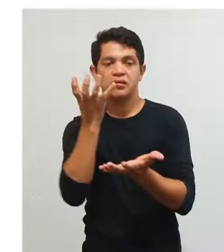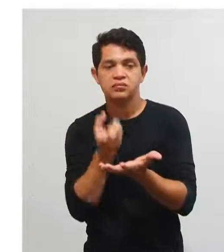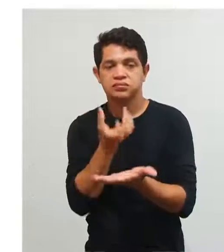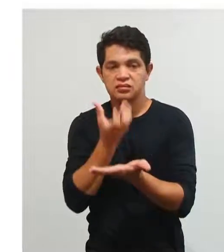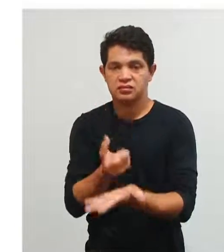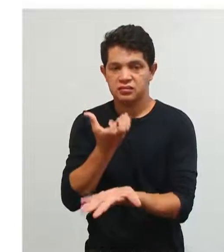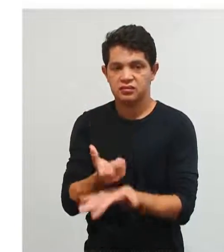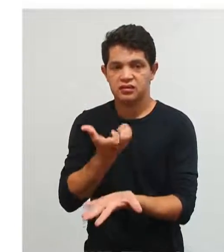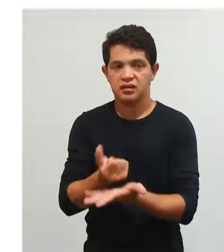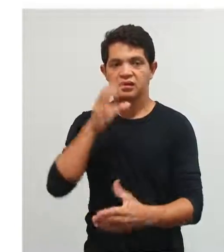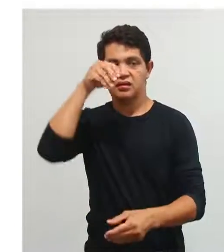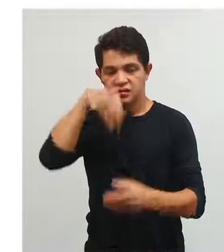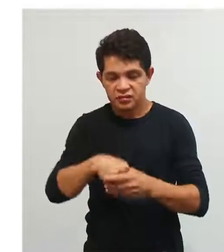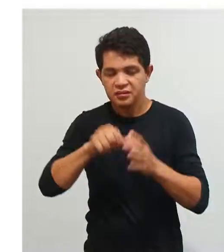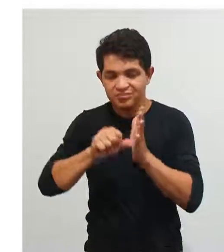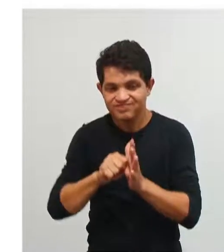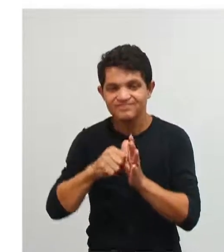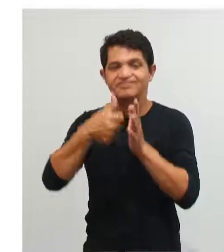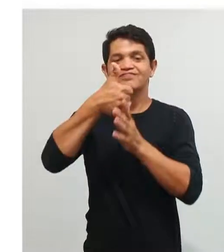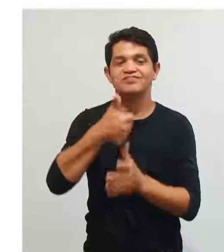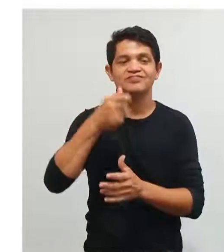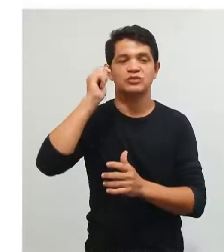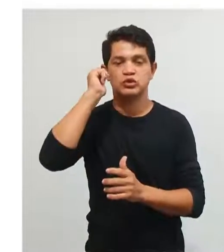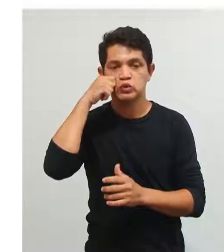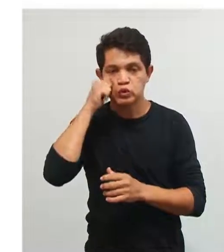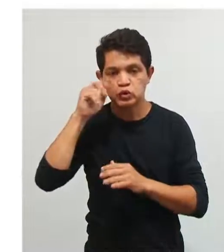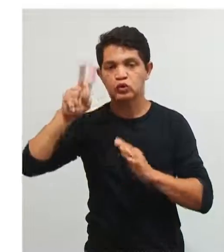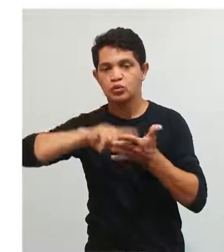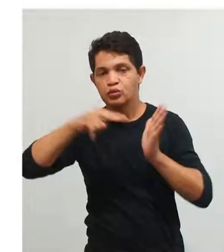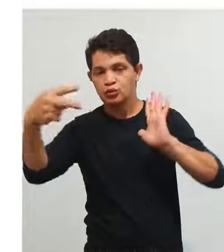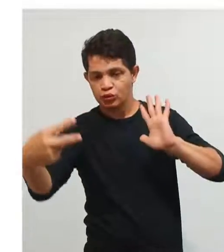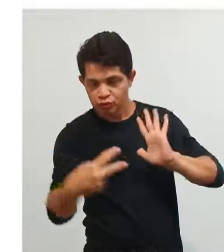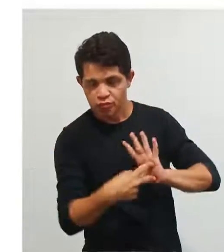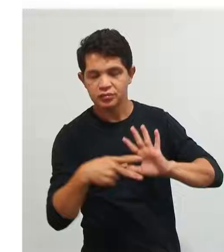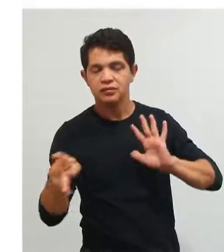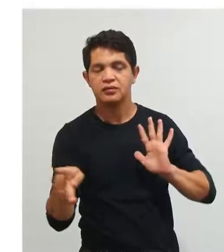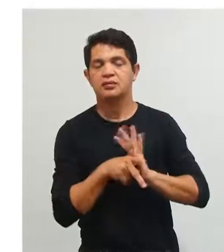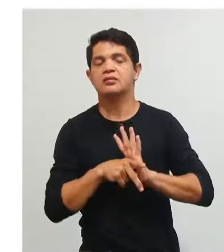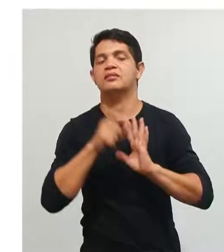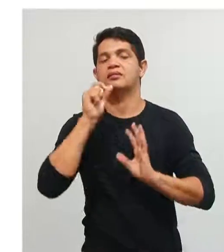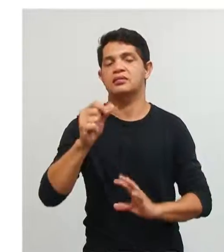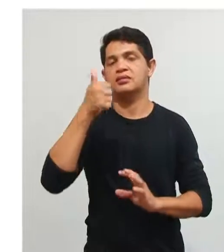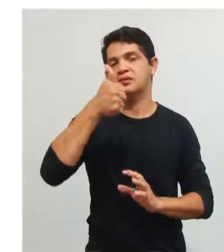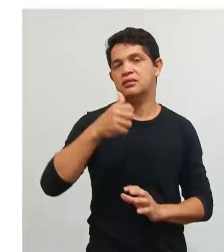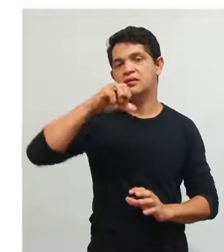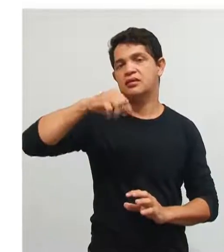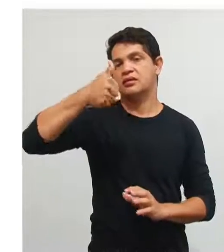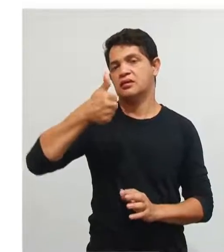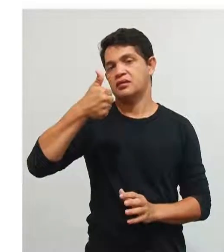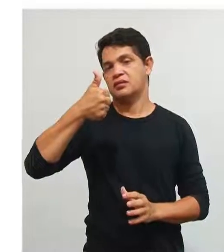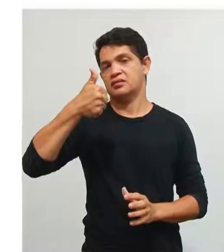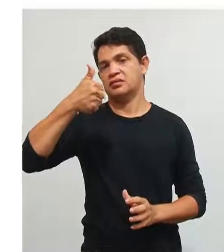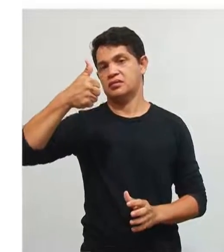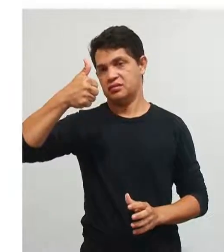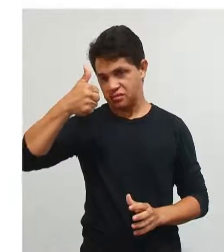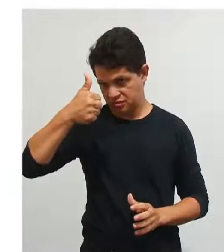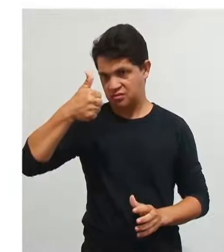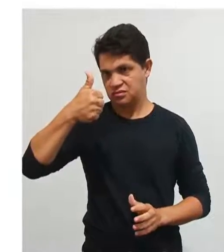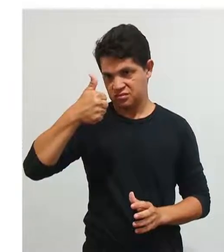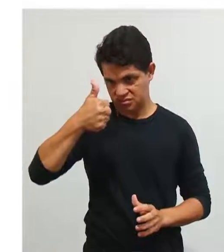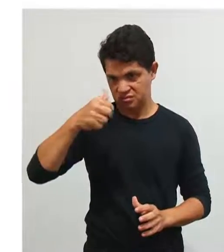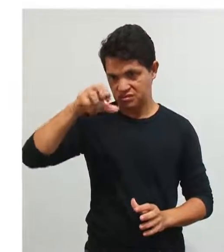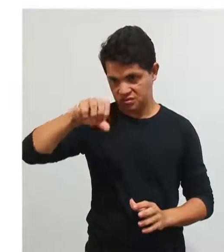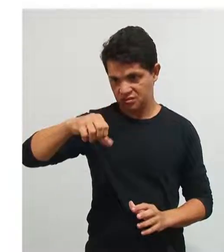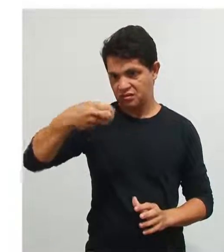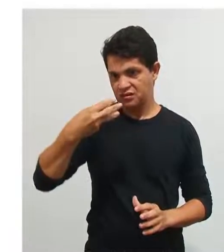mais emblemática do gênero choro, por fundir importantes aspectos musicais e técnicos que caracterizam